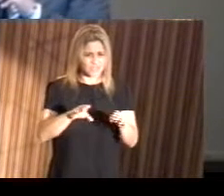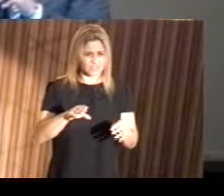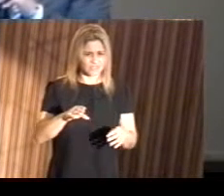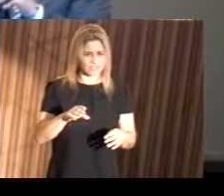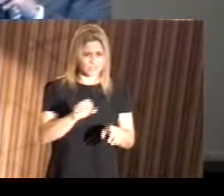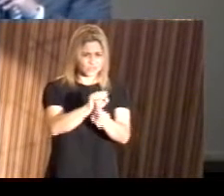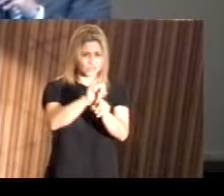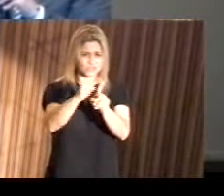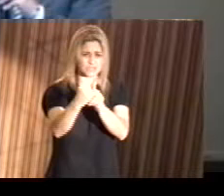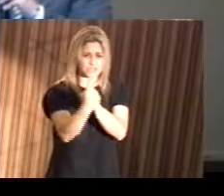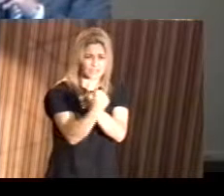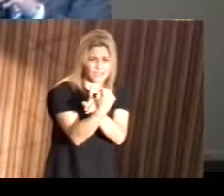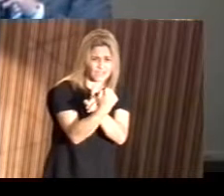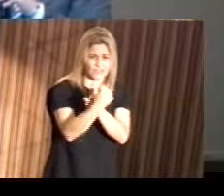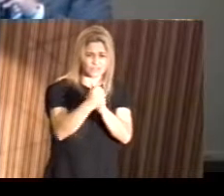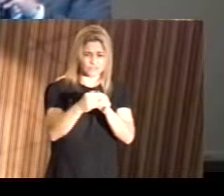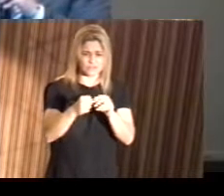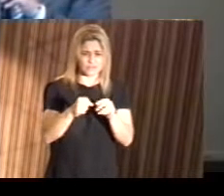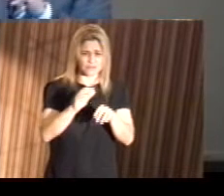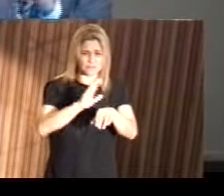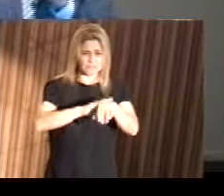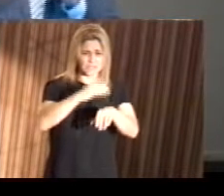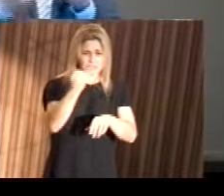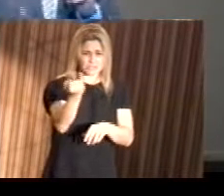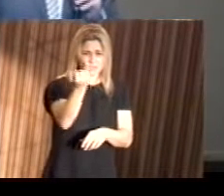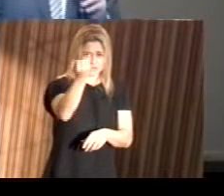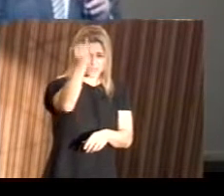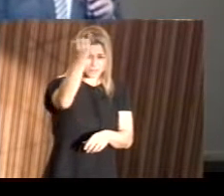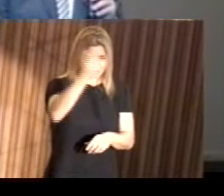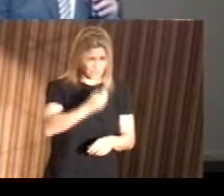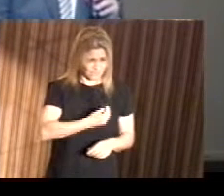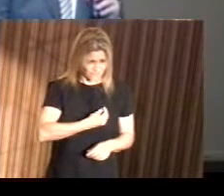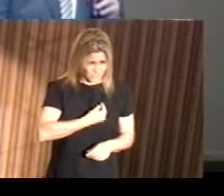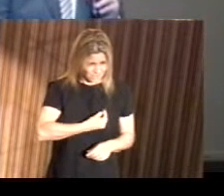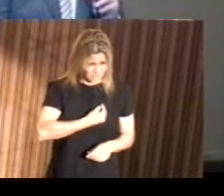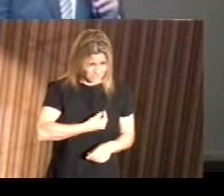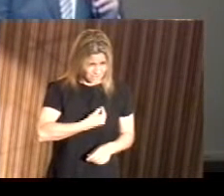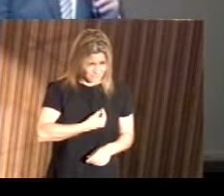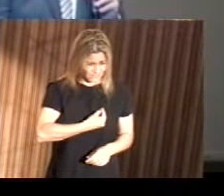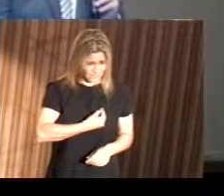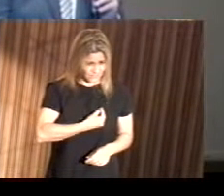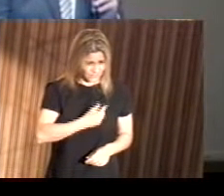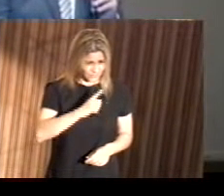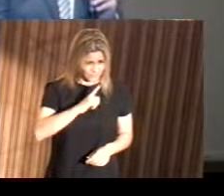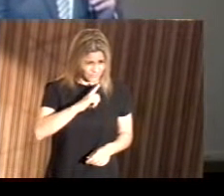de uma sociedade é mais importante do que a vida.